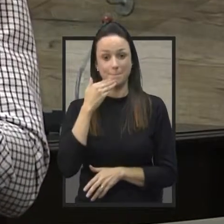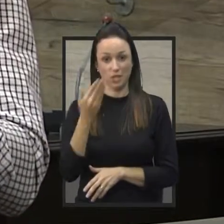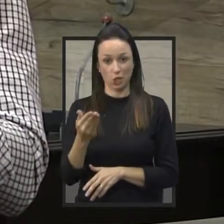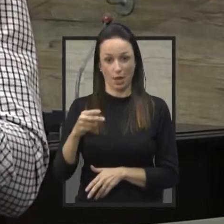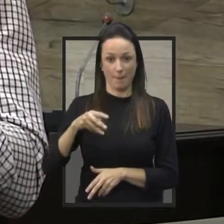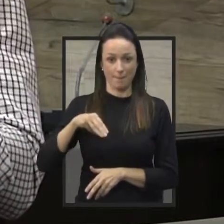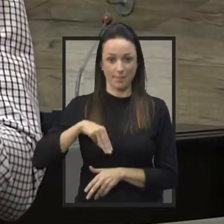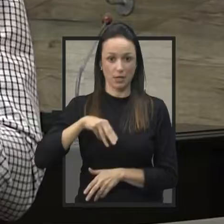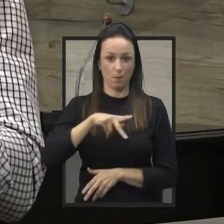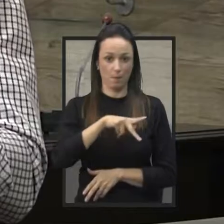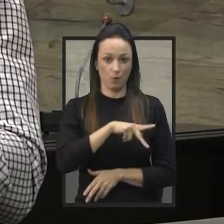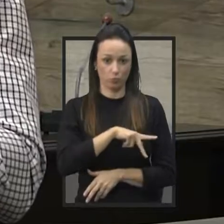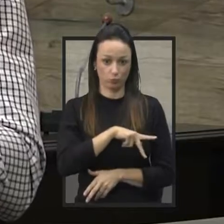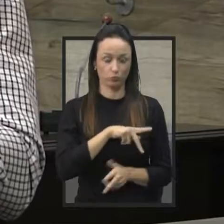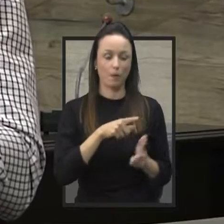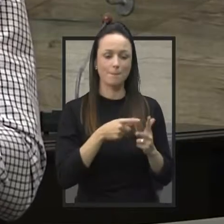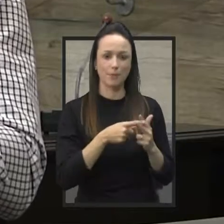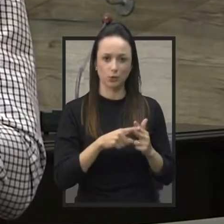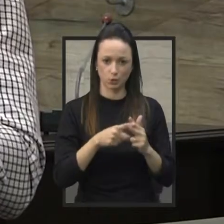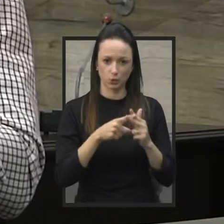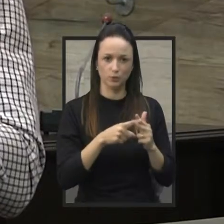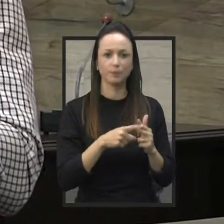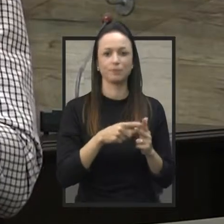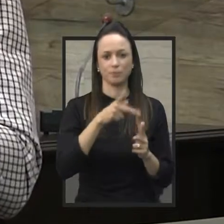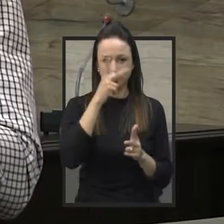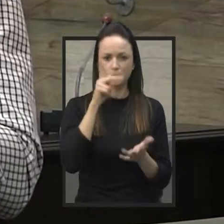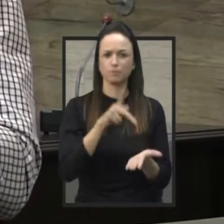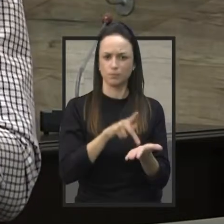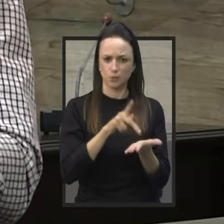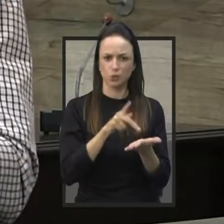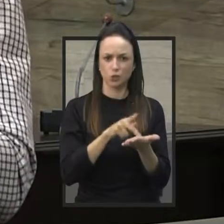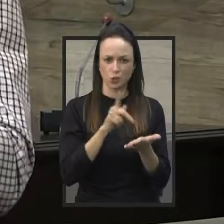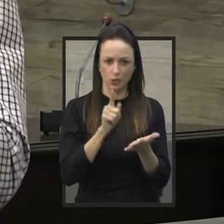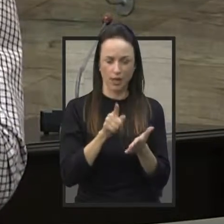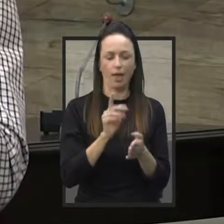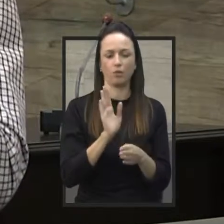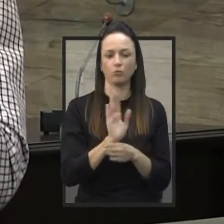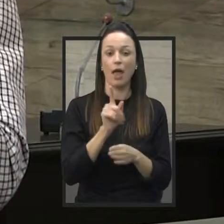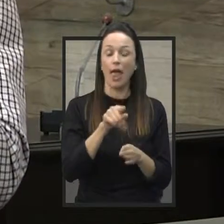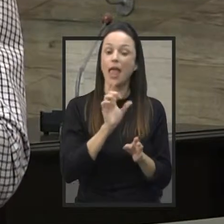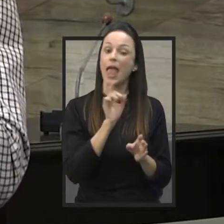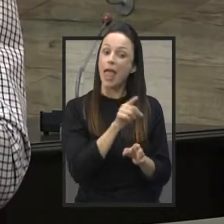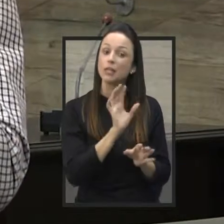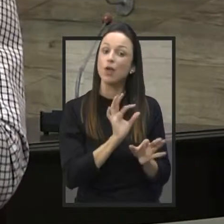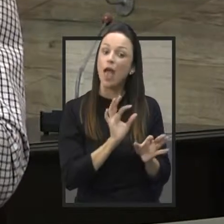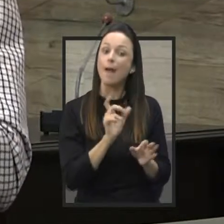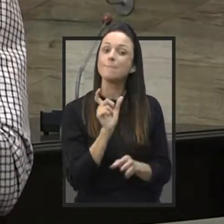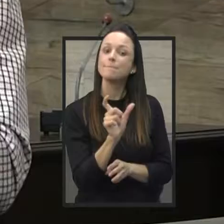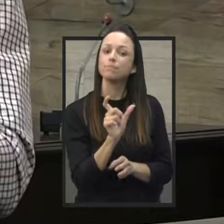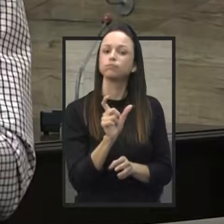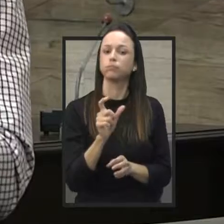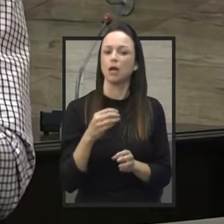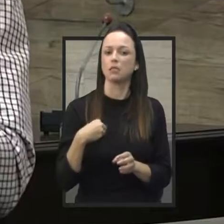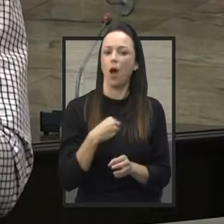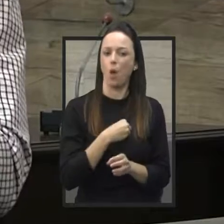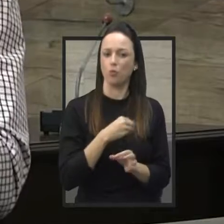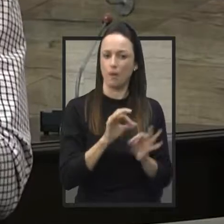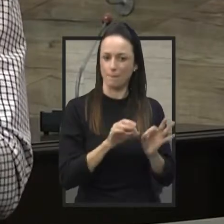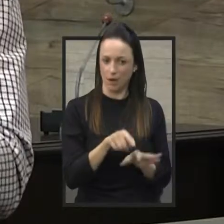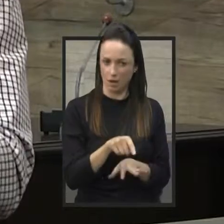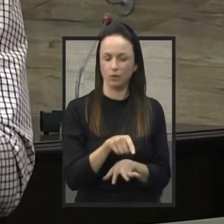Público a manutenção daqueles que realmente colaboraram, isso no plano de saúde, tá? Aqueles que realmente foram os colaboradores, o